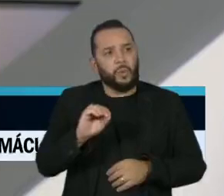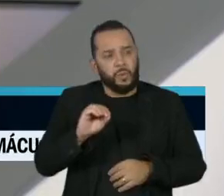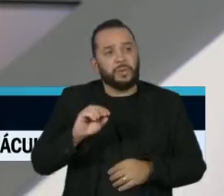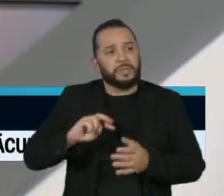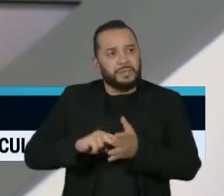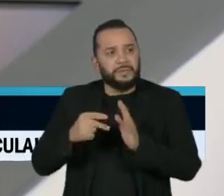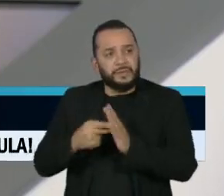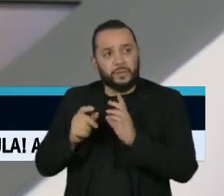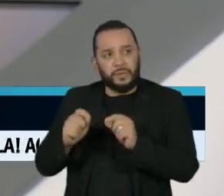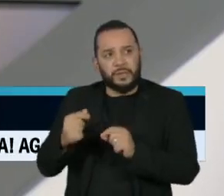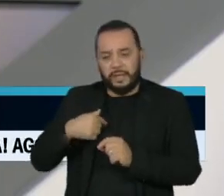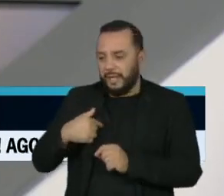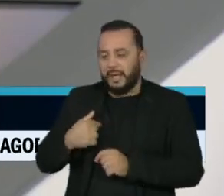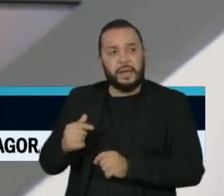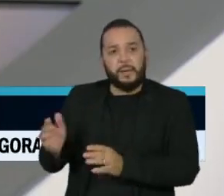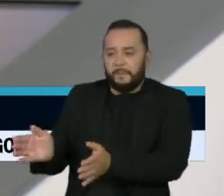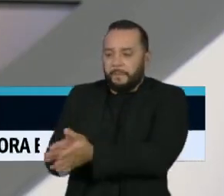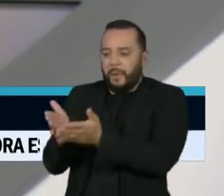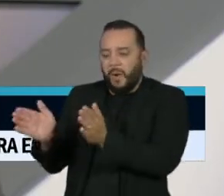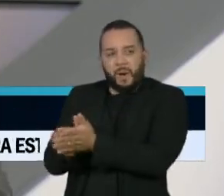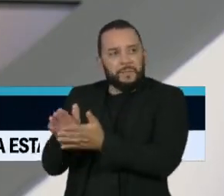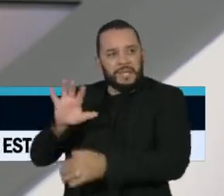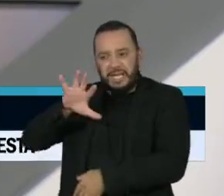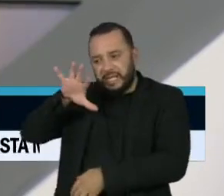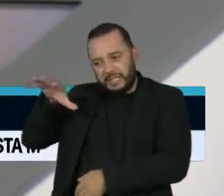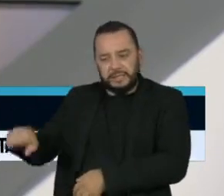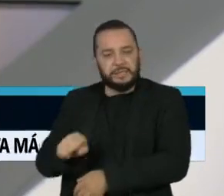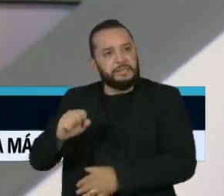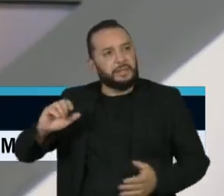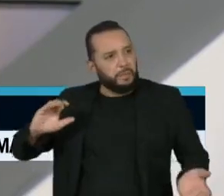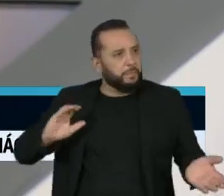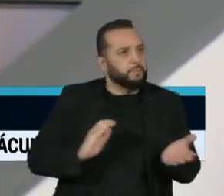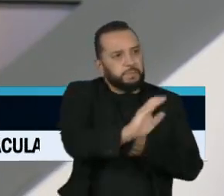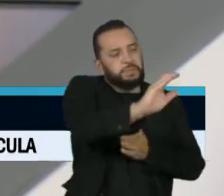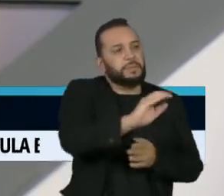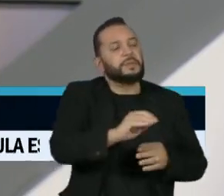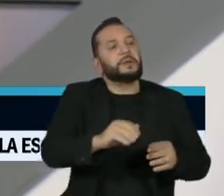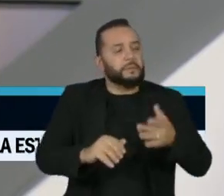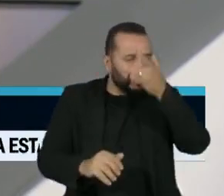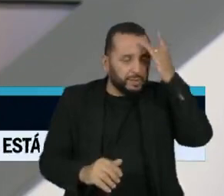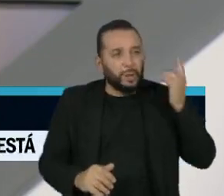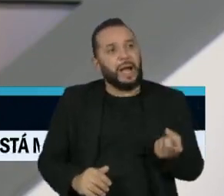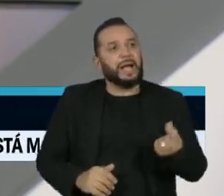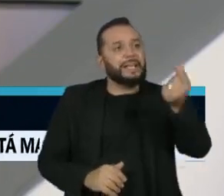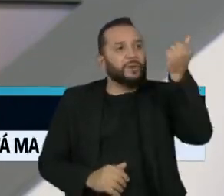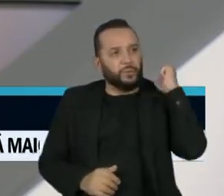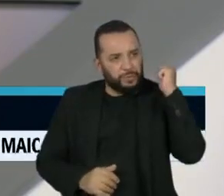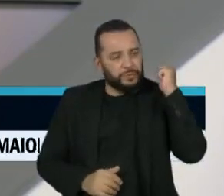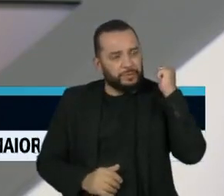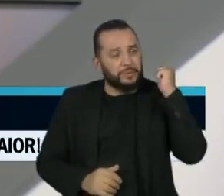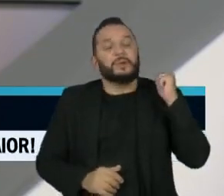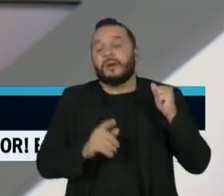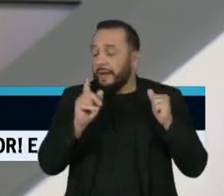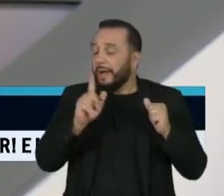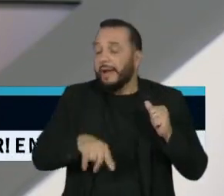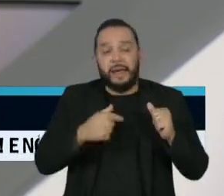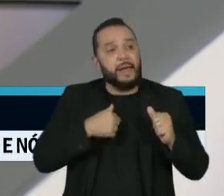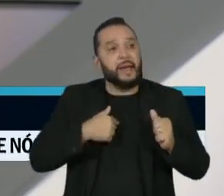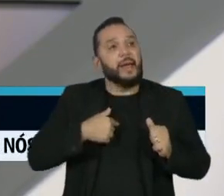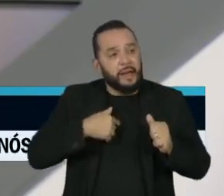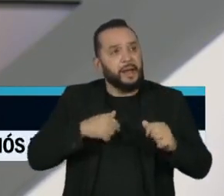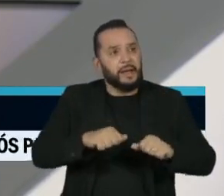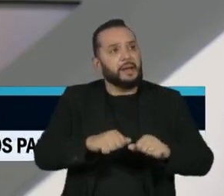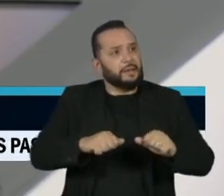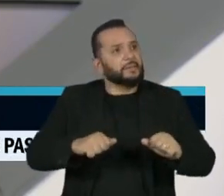do pobre e dá para o rico. Isto é um reflexo deste Congresso que nós temos, que é o mais caro do mundo. Não é nenhum problema, veja, de número de